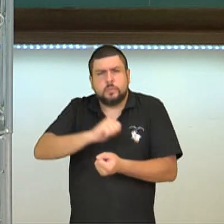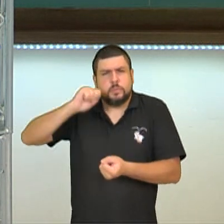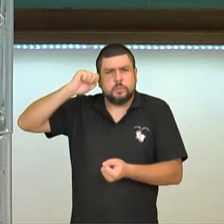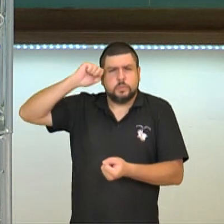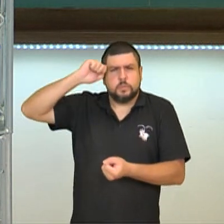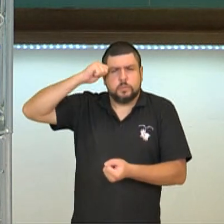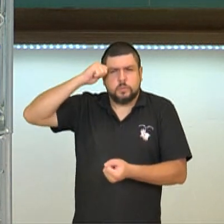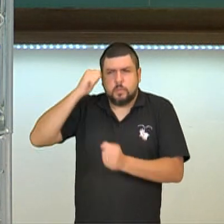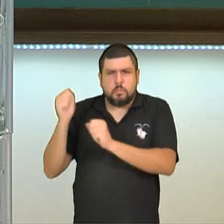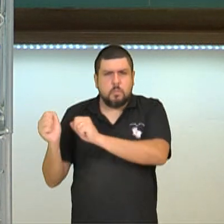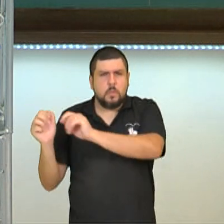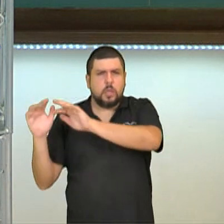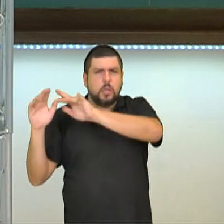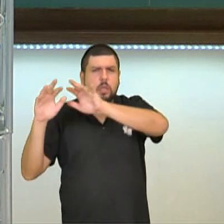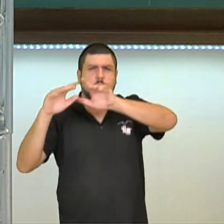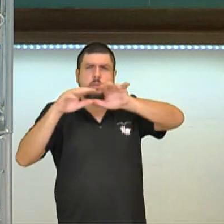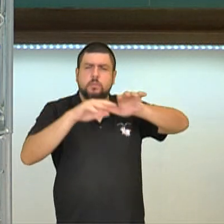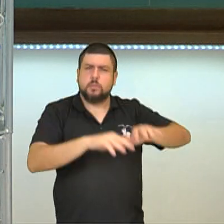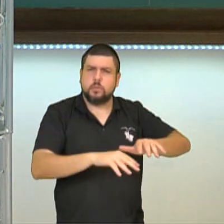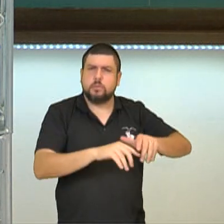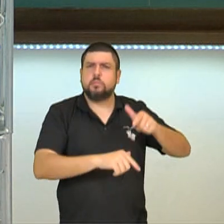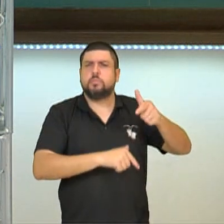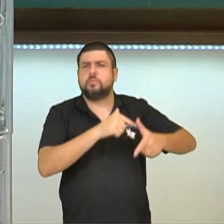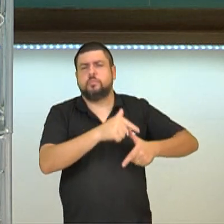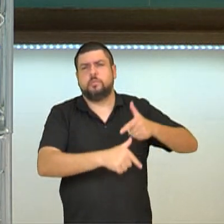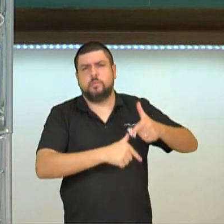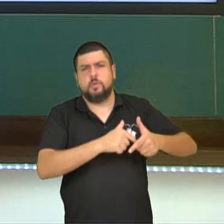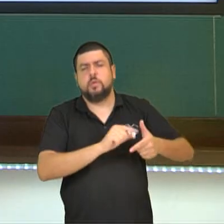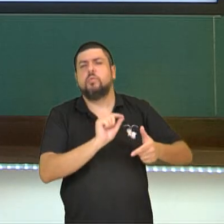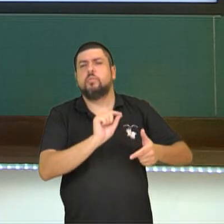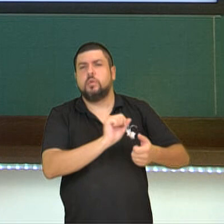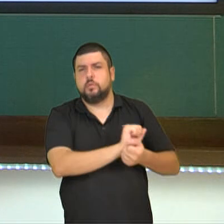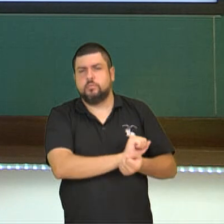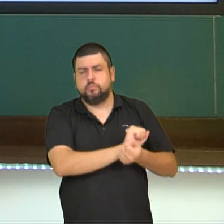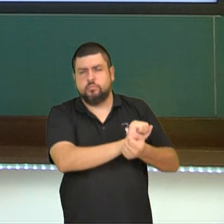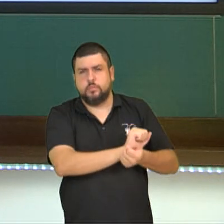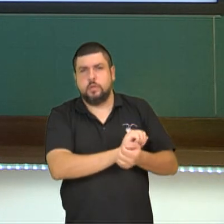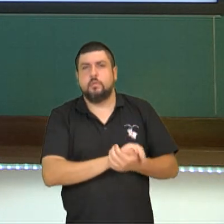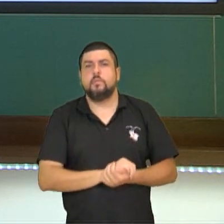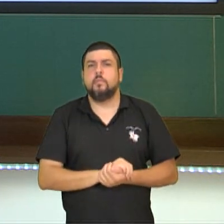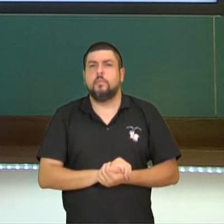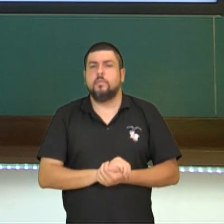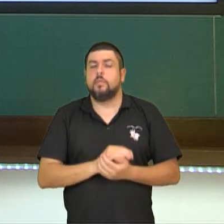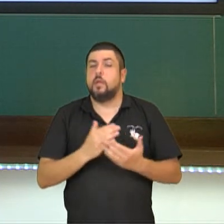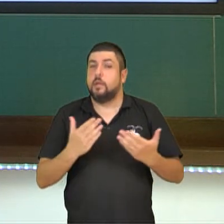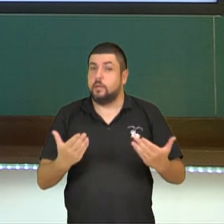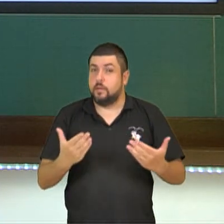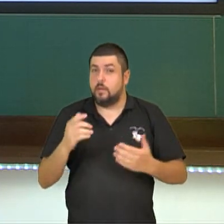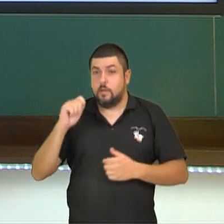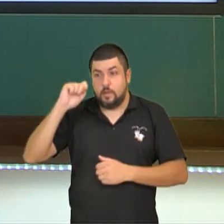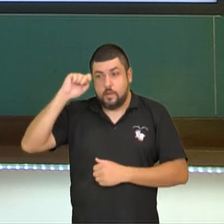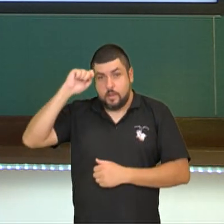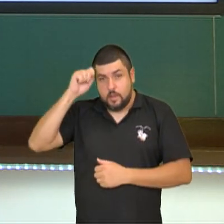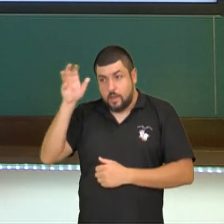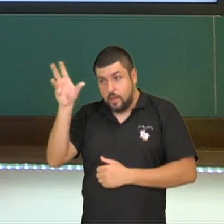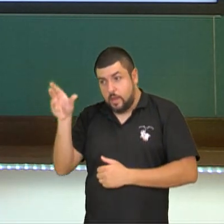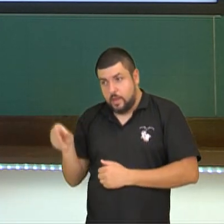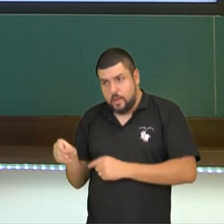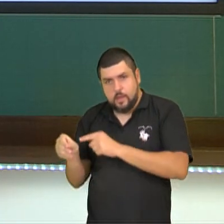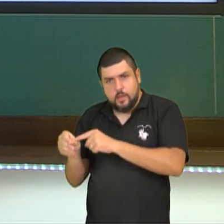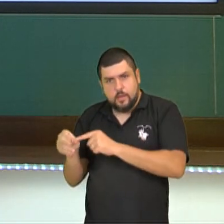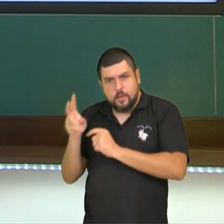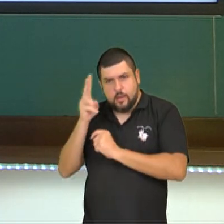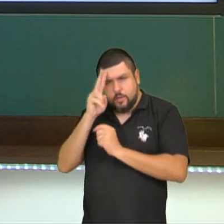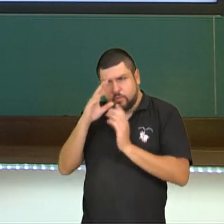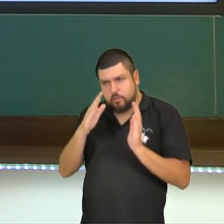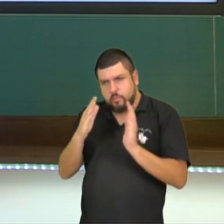para trabalhar aqui, como escravizados. A história africana está altamente ligada à história do